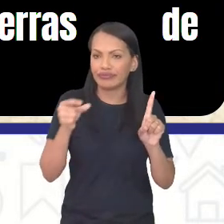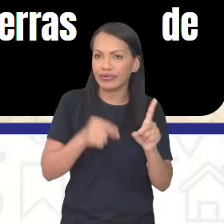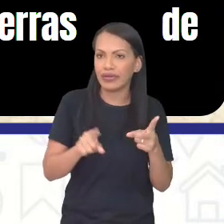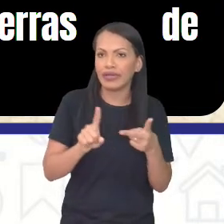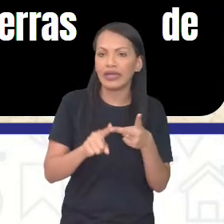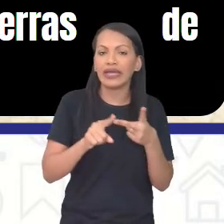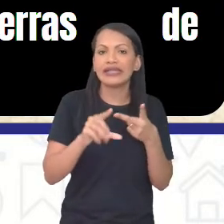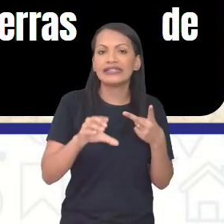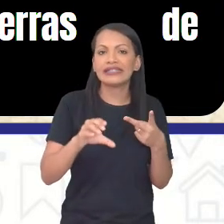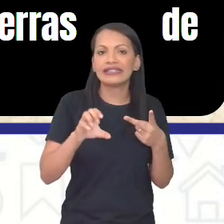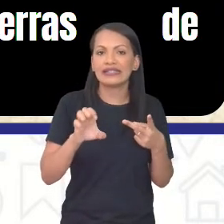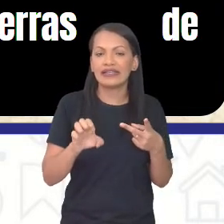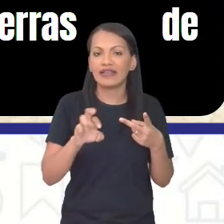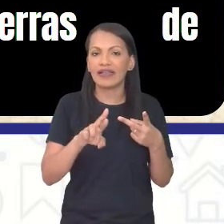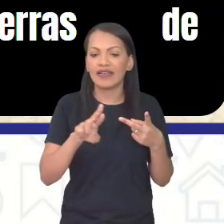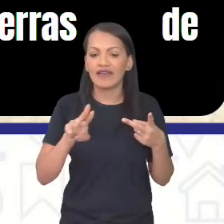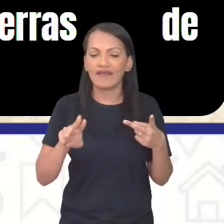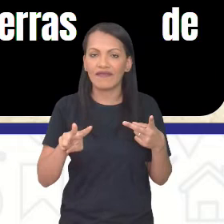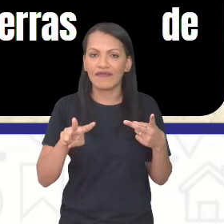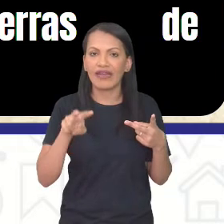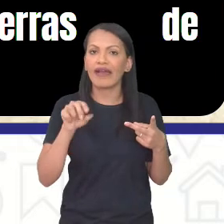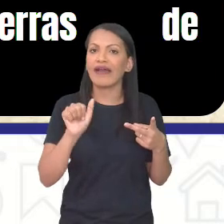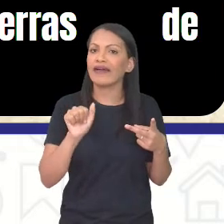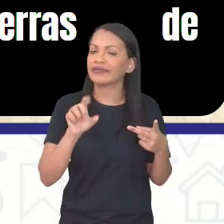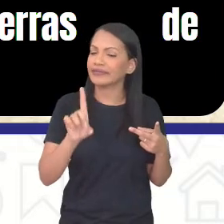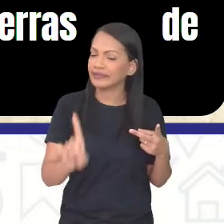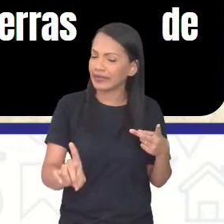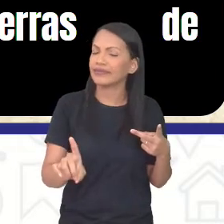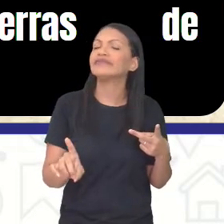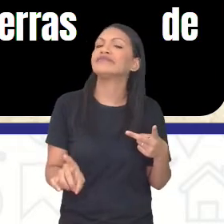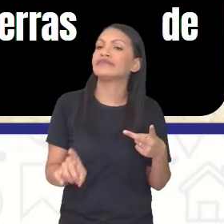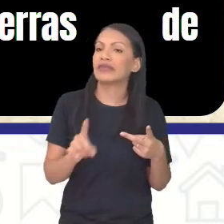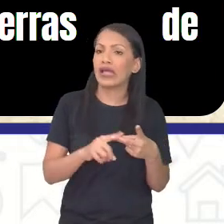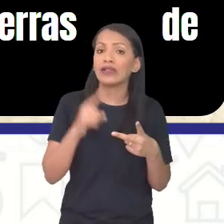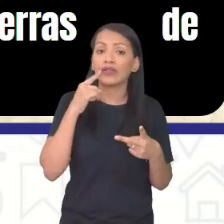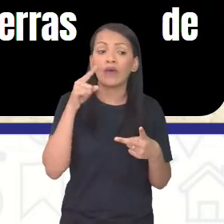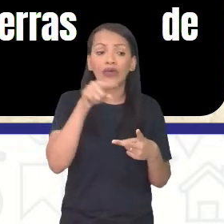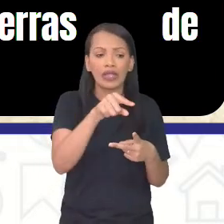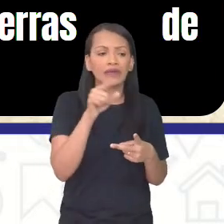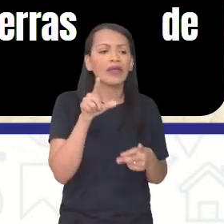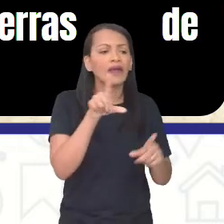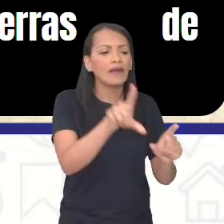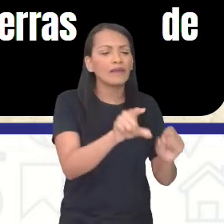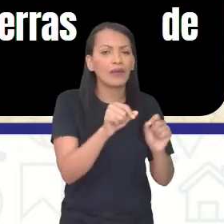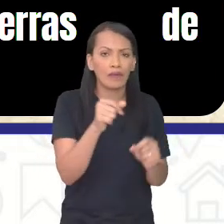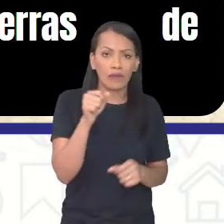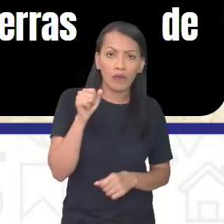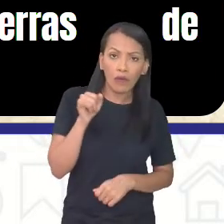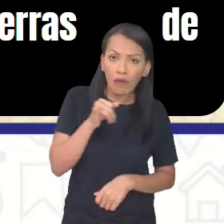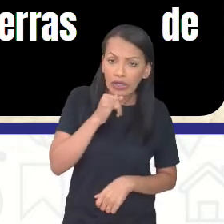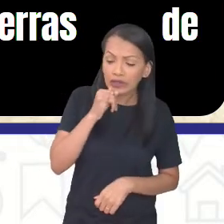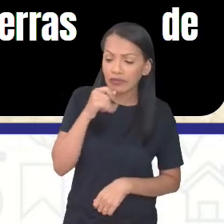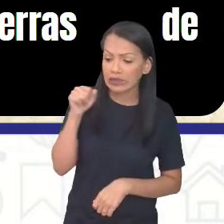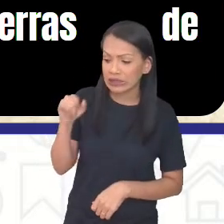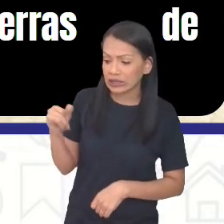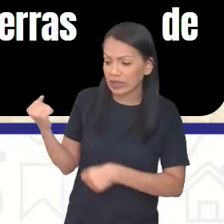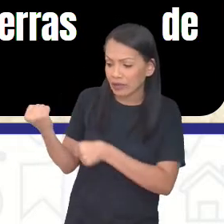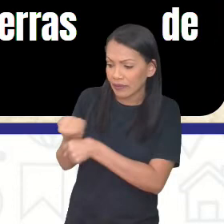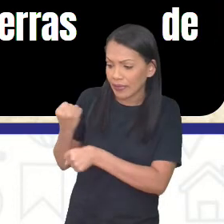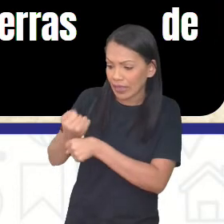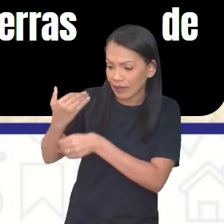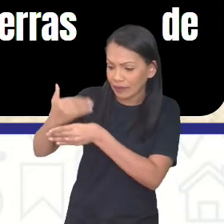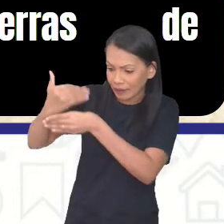todo tipo de serviço. Eram eles que eram recrutados, né, para a construção de obras públicas, por exemplo, como a gente viu aqui, ó,